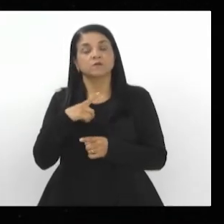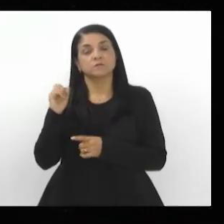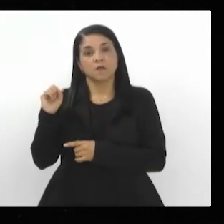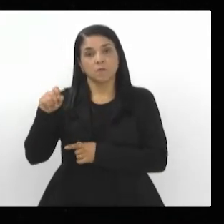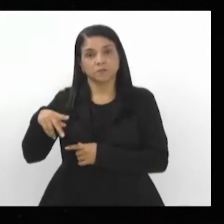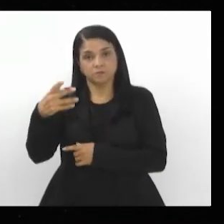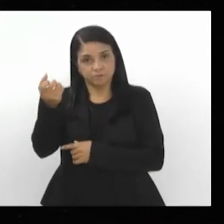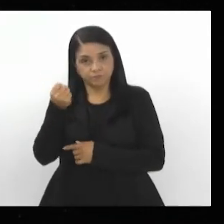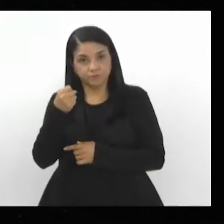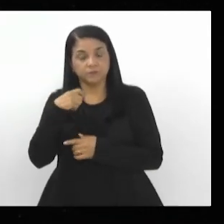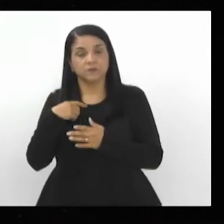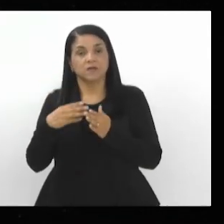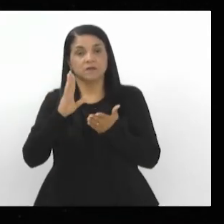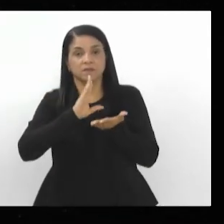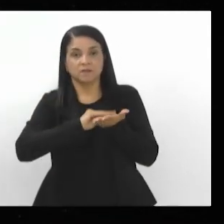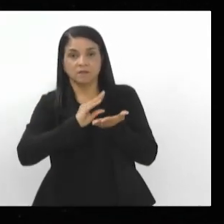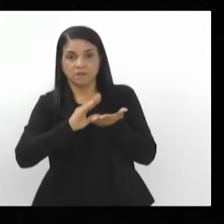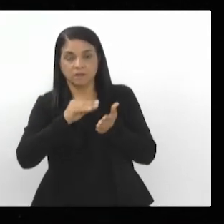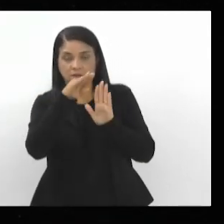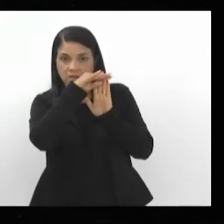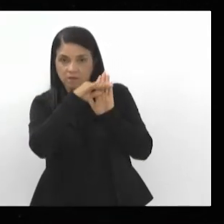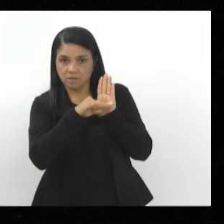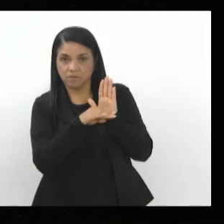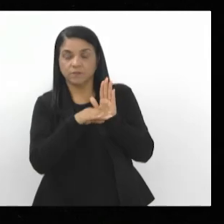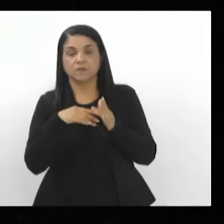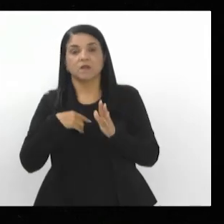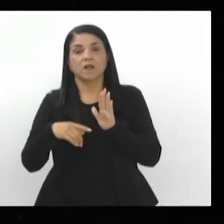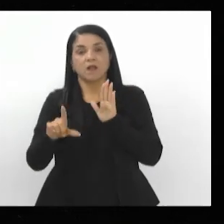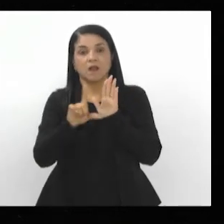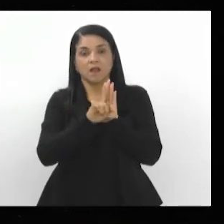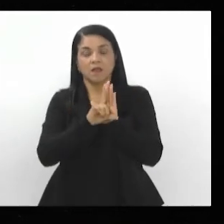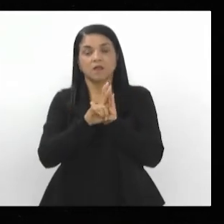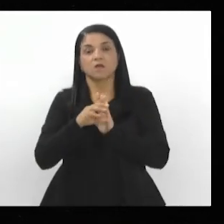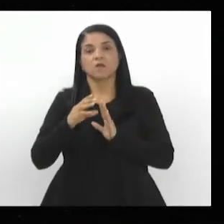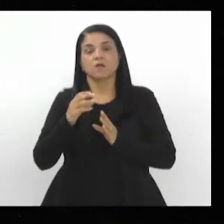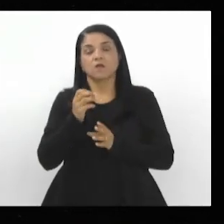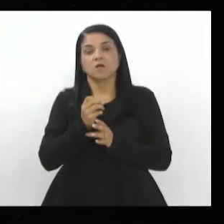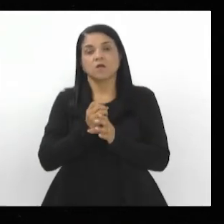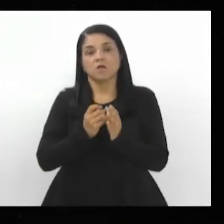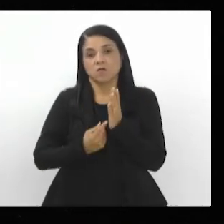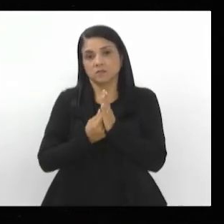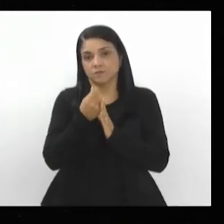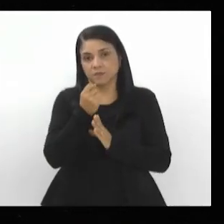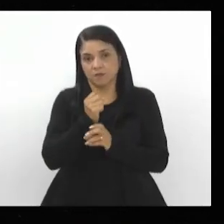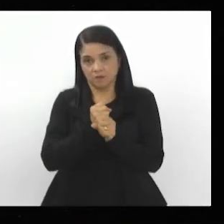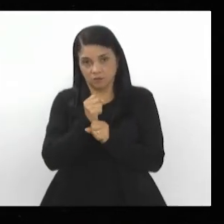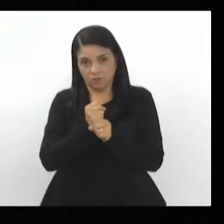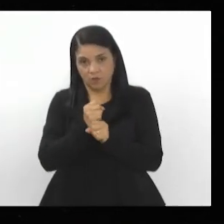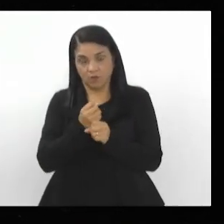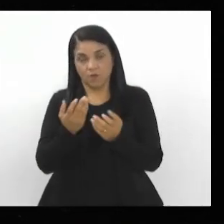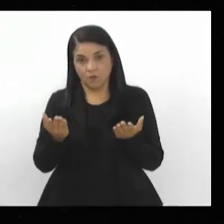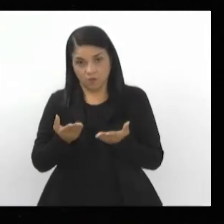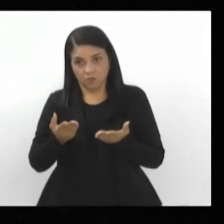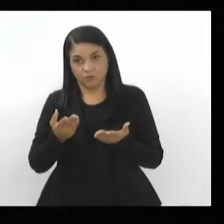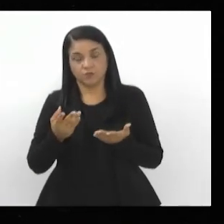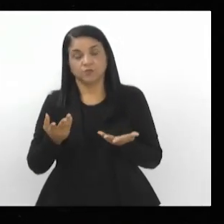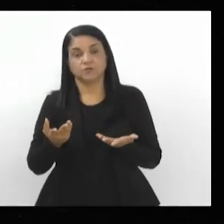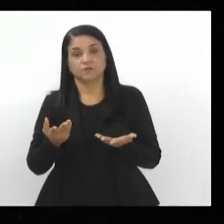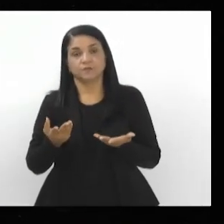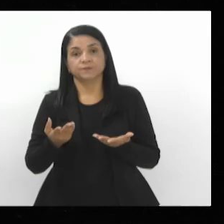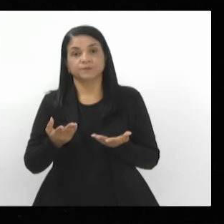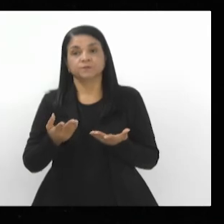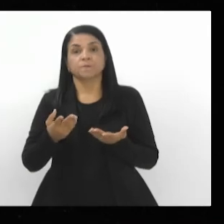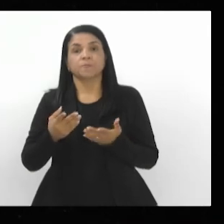pauta na Lei Orçamentária Anual, cuja votação está ocorrendo hoje. O sindicato propõe medidas